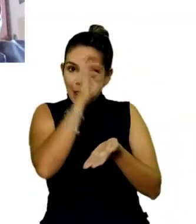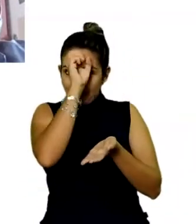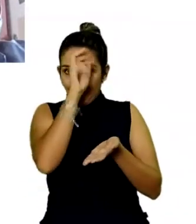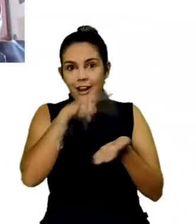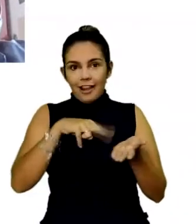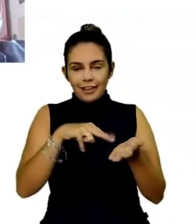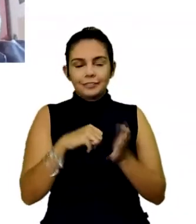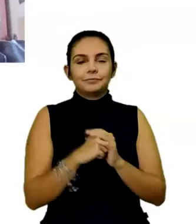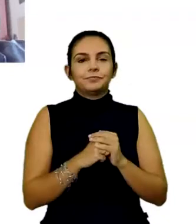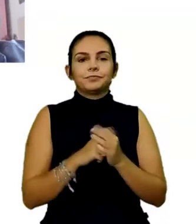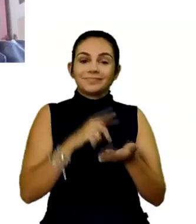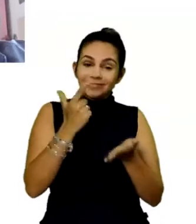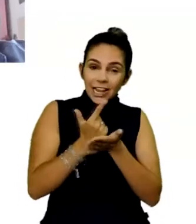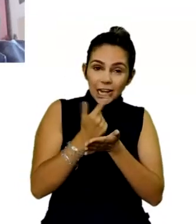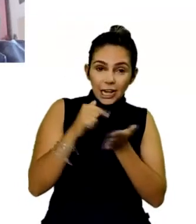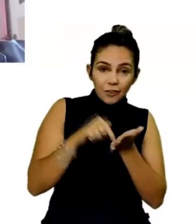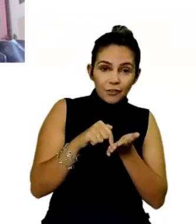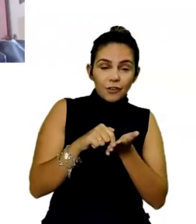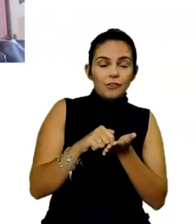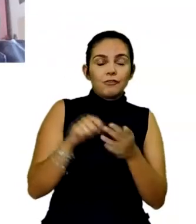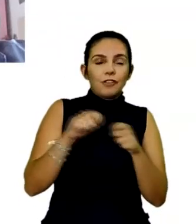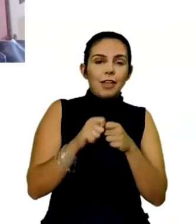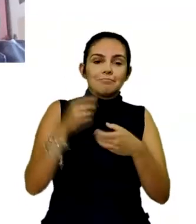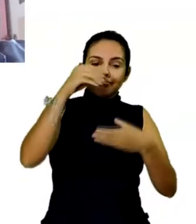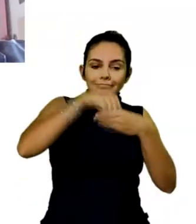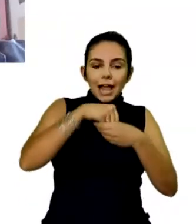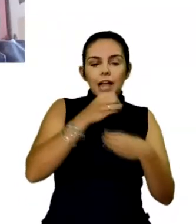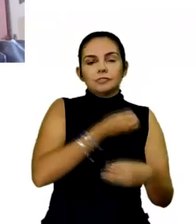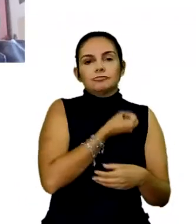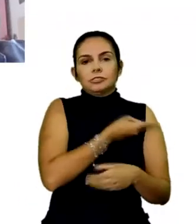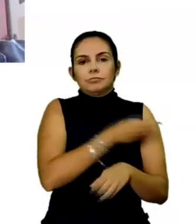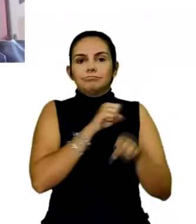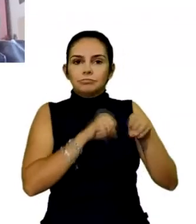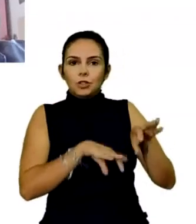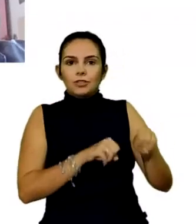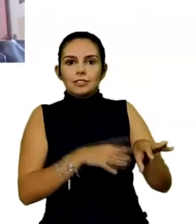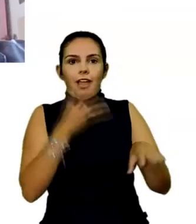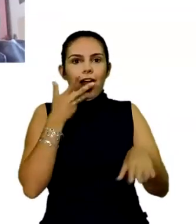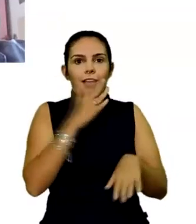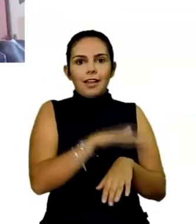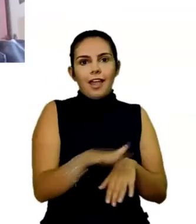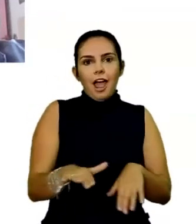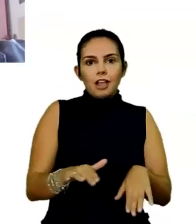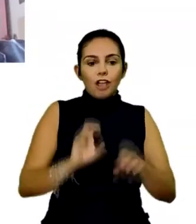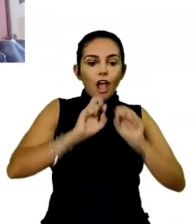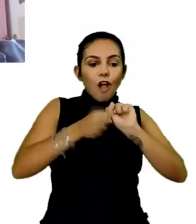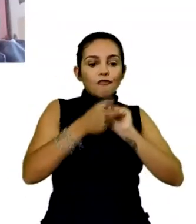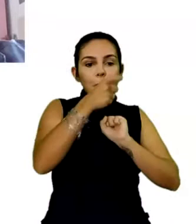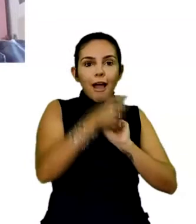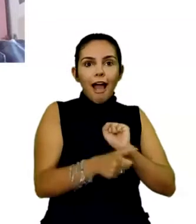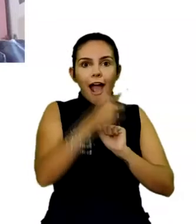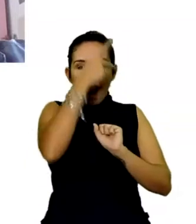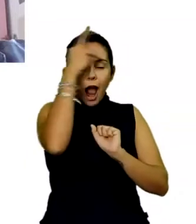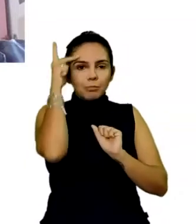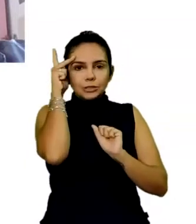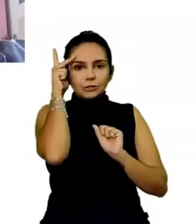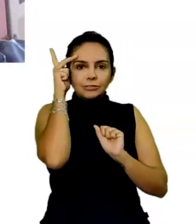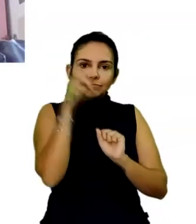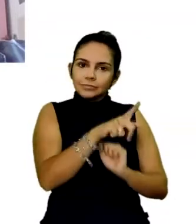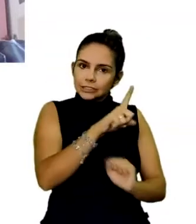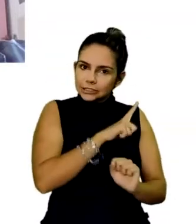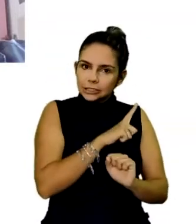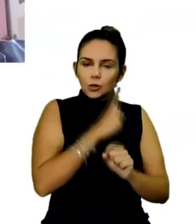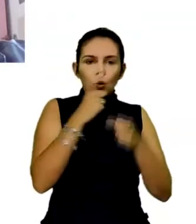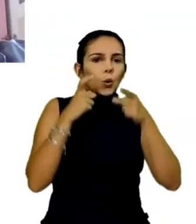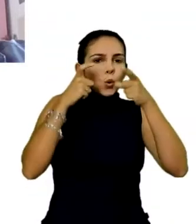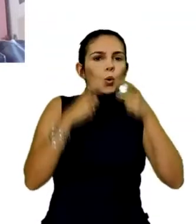lê. Então, o livro, fazendo parte da educação da criança, da formação da criança, ele tem